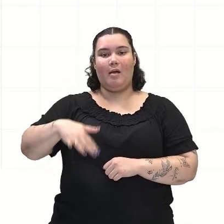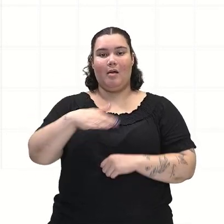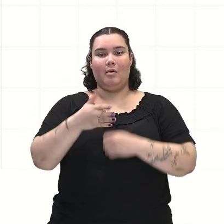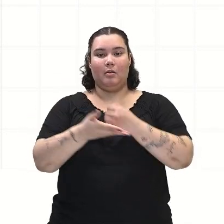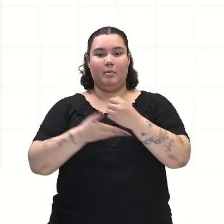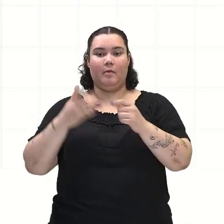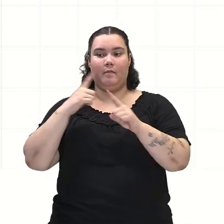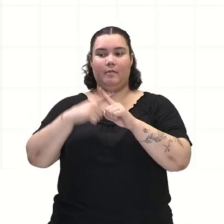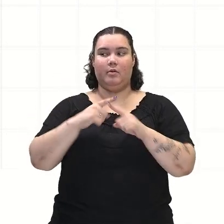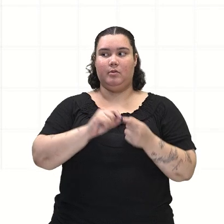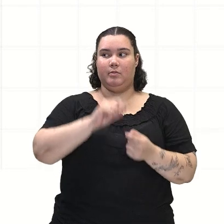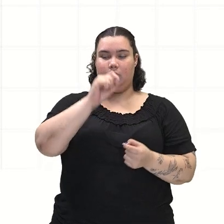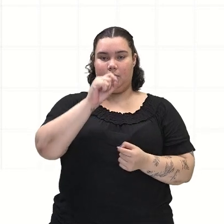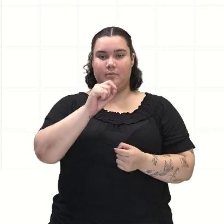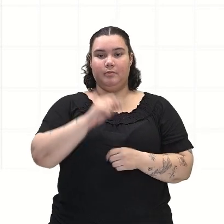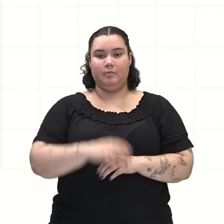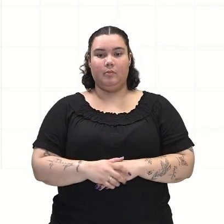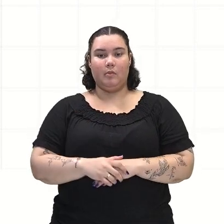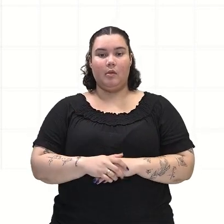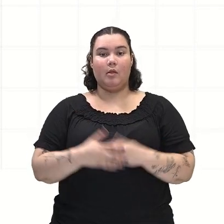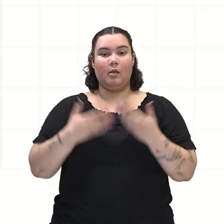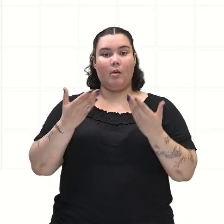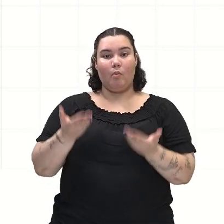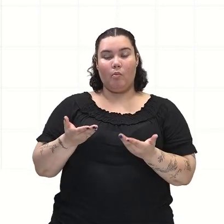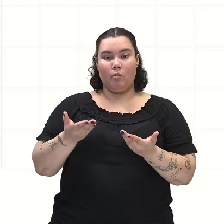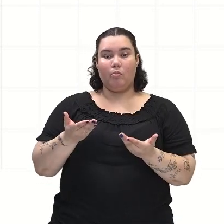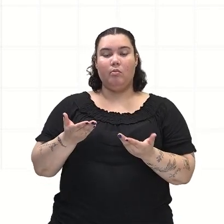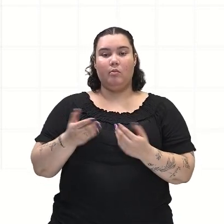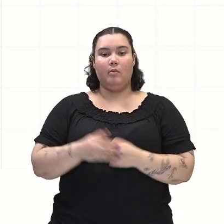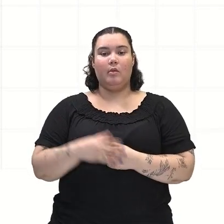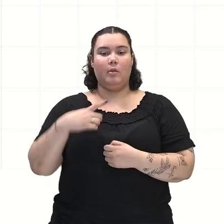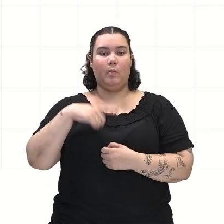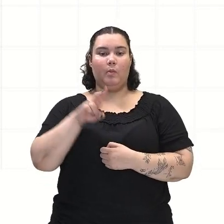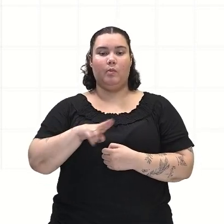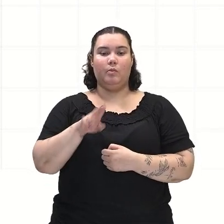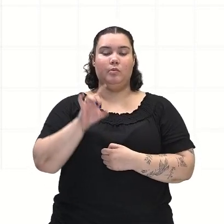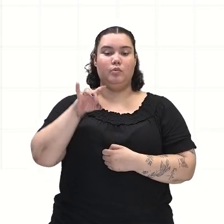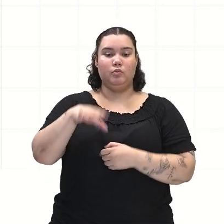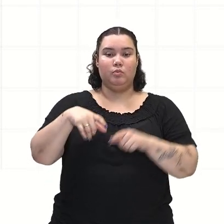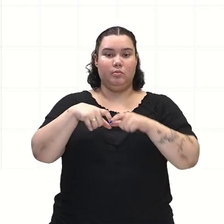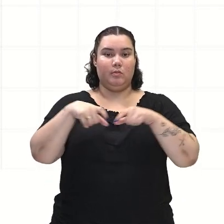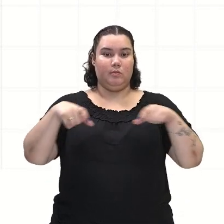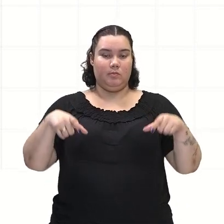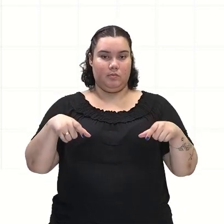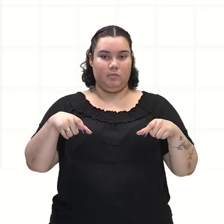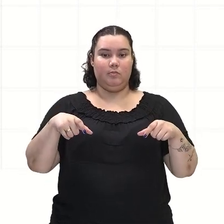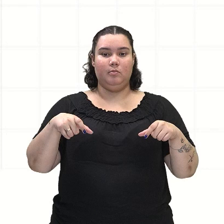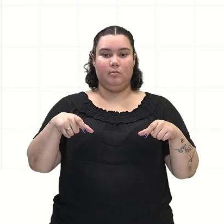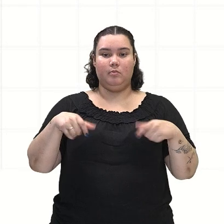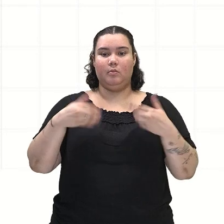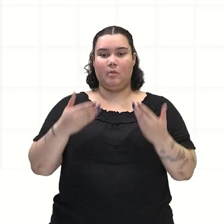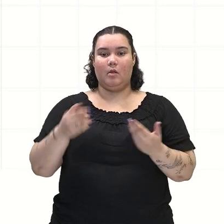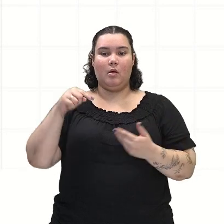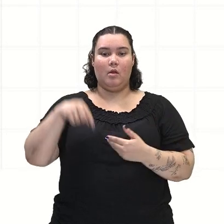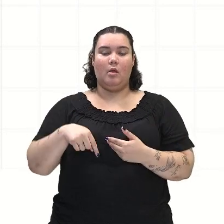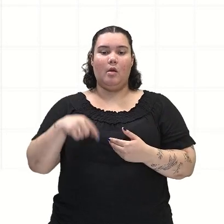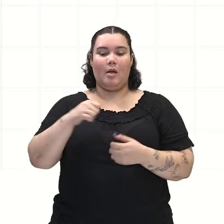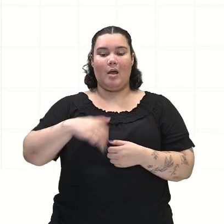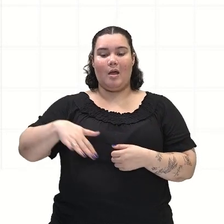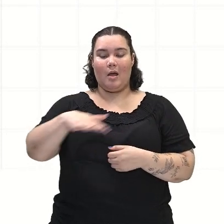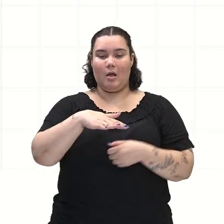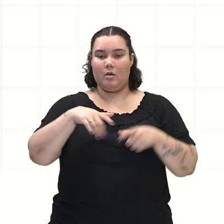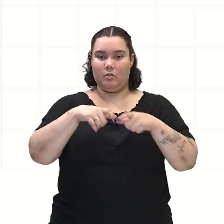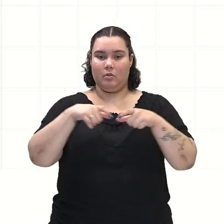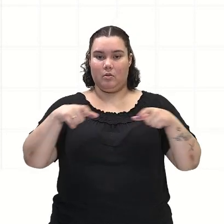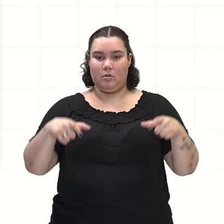pela altura. Nesse caso, estamos trabalhando somente com retângulo. Então, vai ser a área do retângulo, que